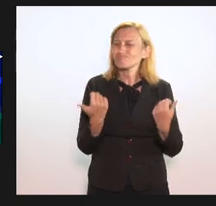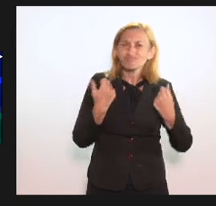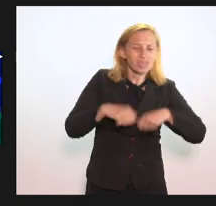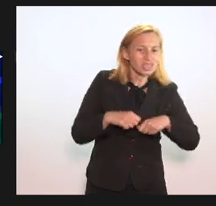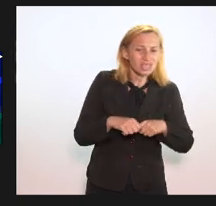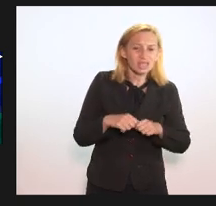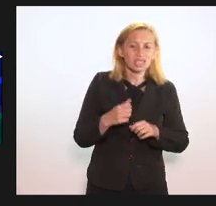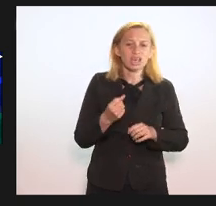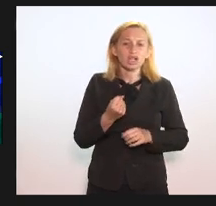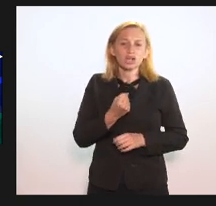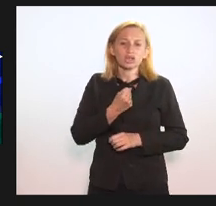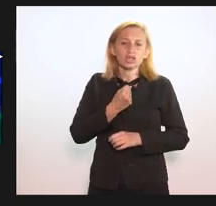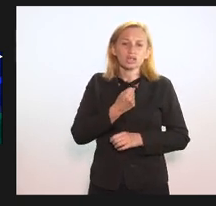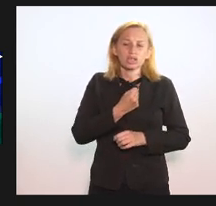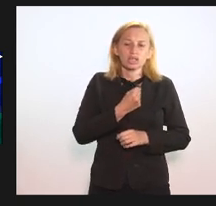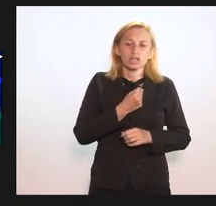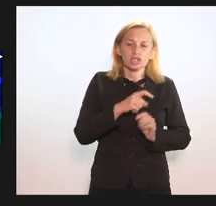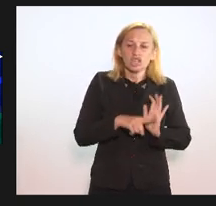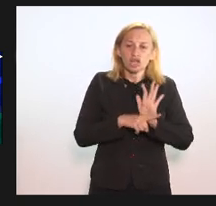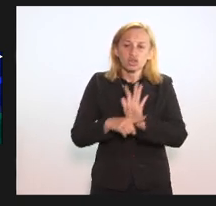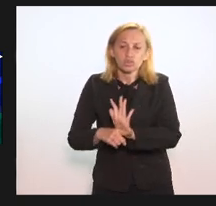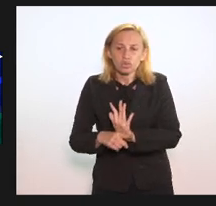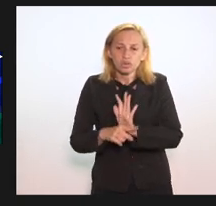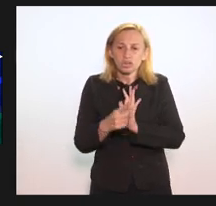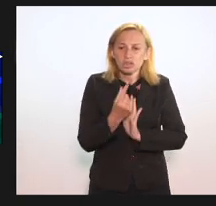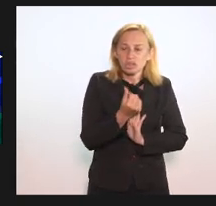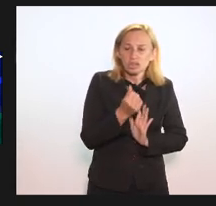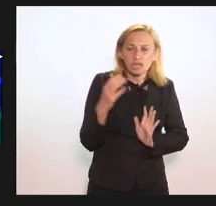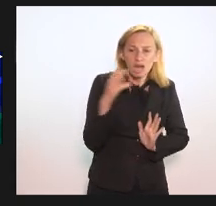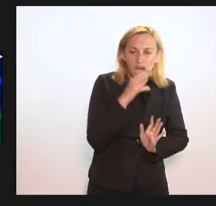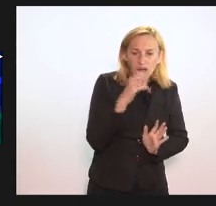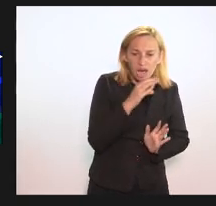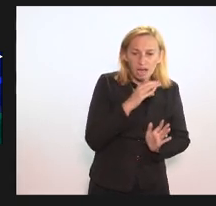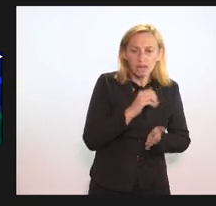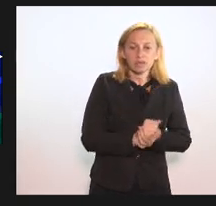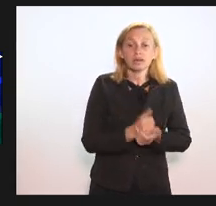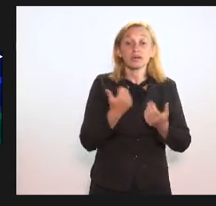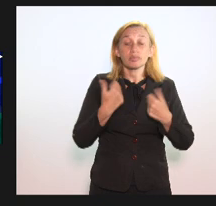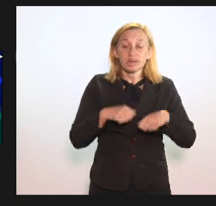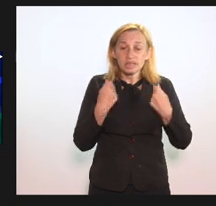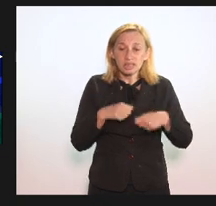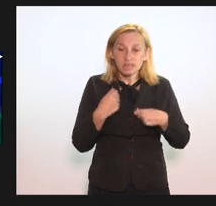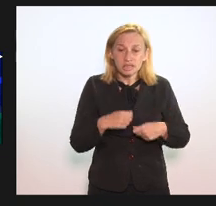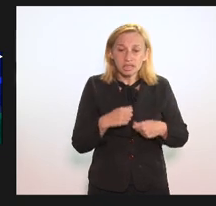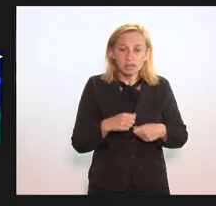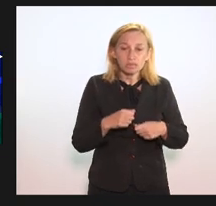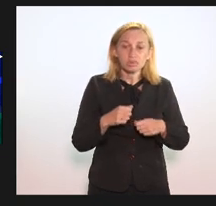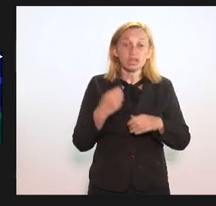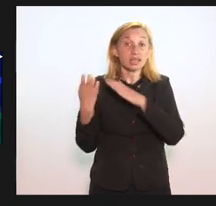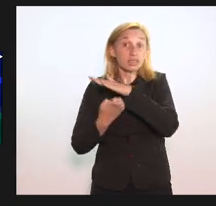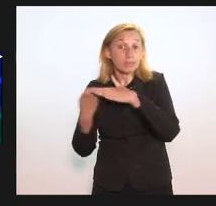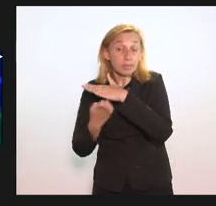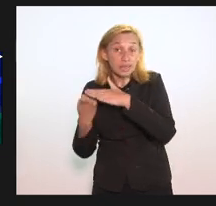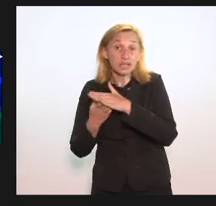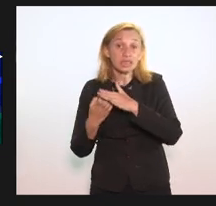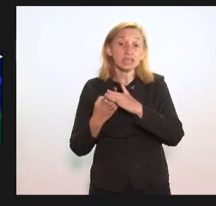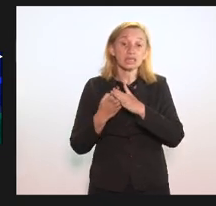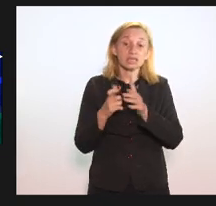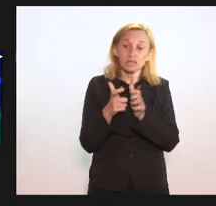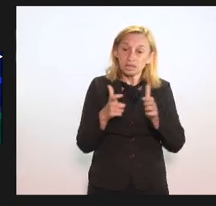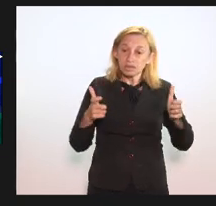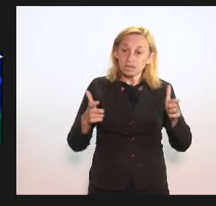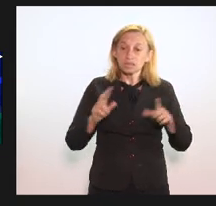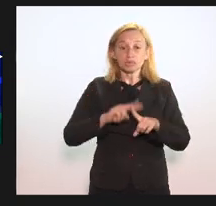precisa de aumento de auxílio emergencial nós precisamos do fomento para as empresas nós